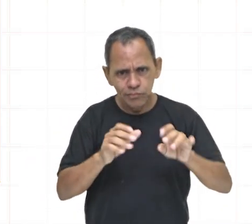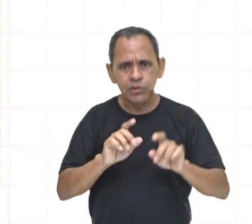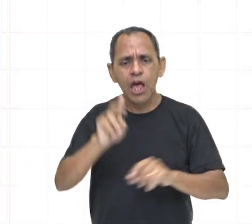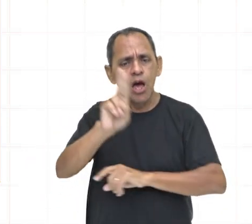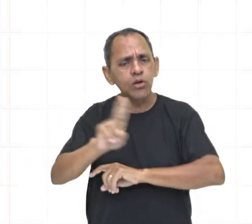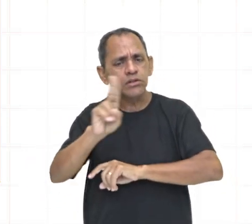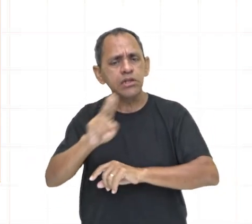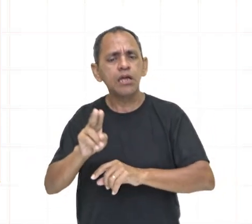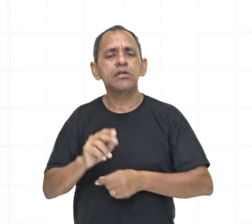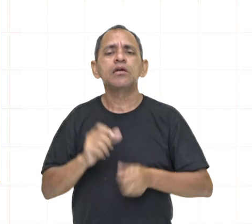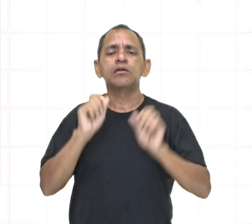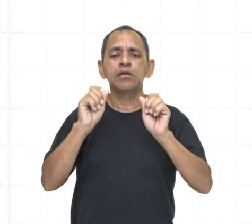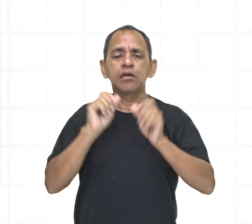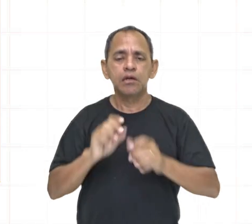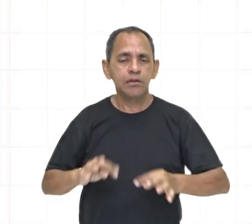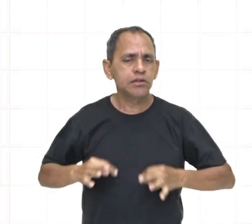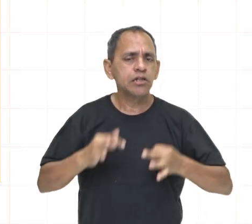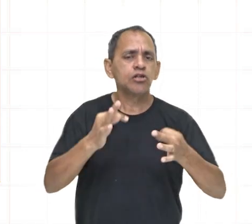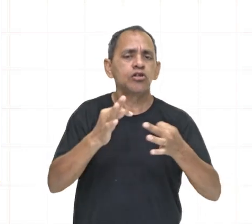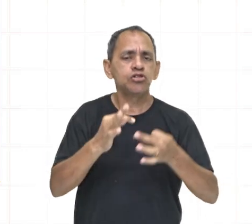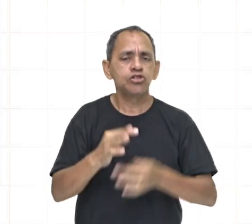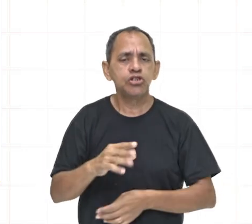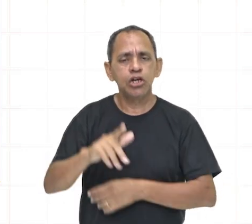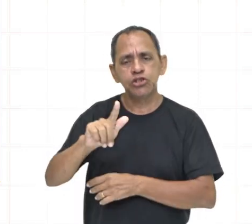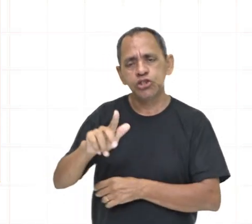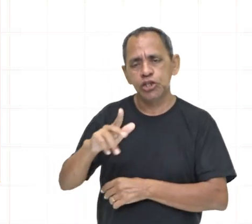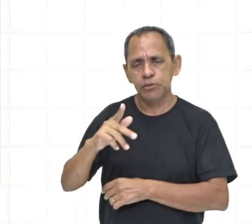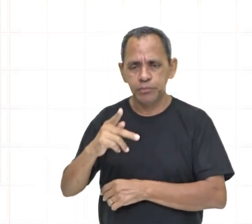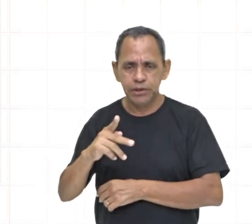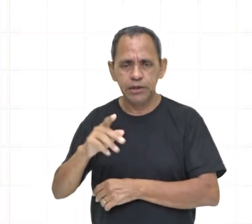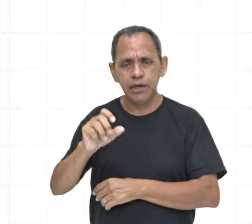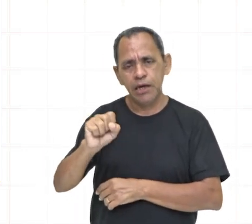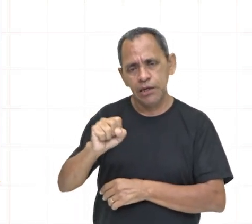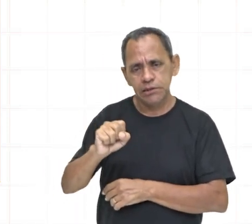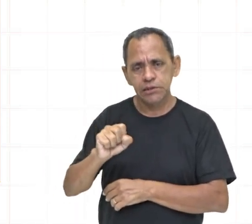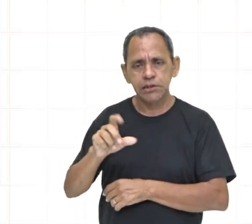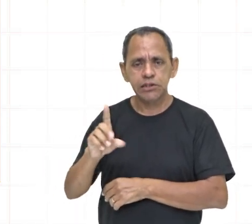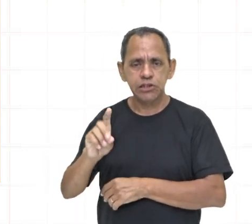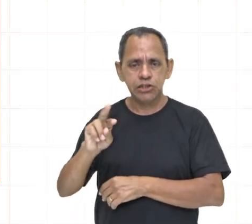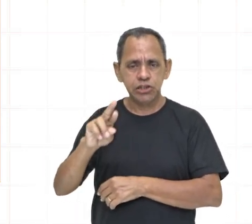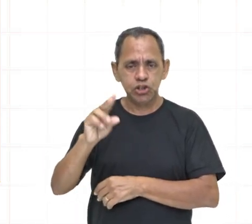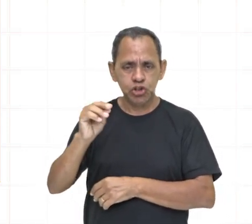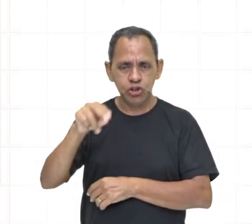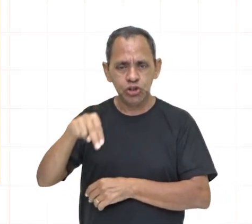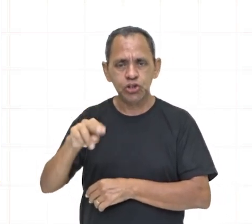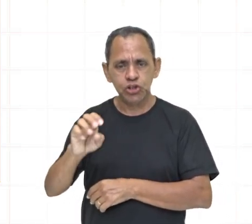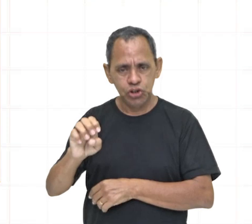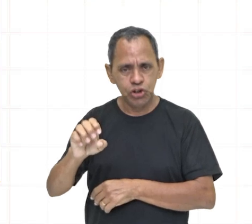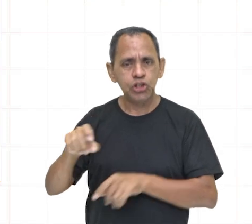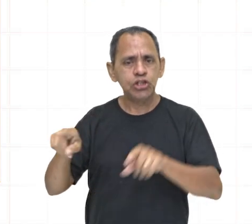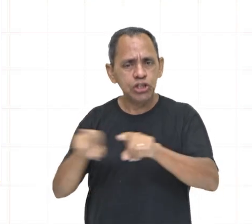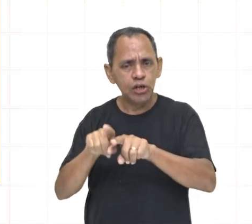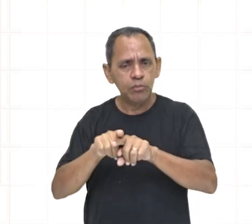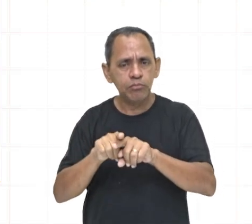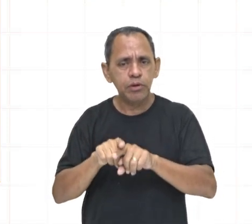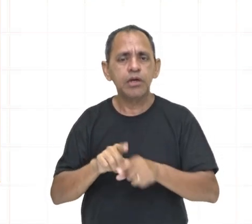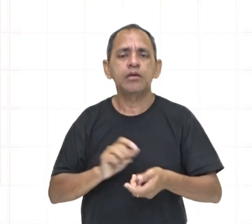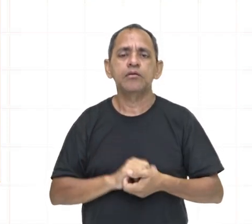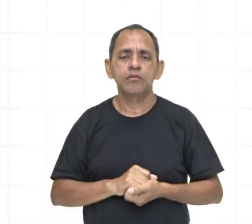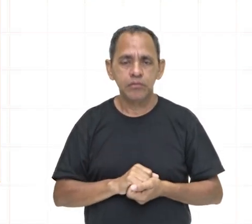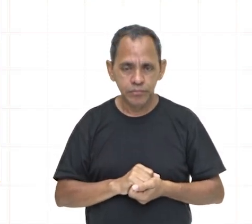A tecnologia, né? Como o GPS, né? Os drones, os sensores remotos,